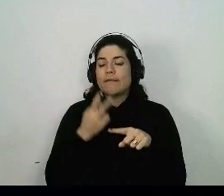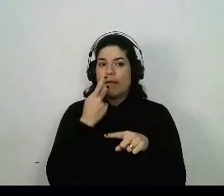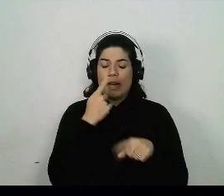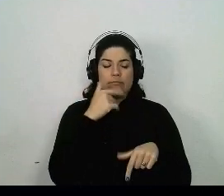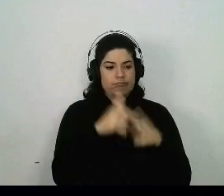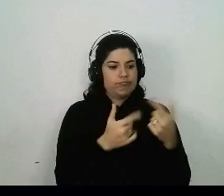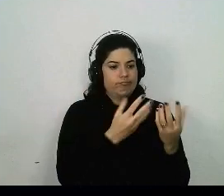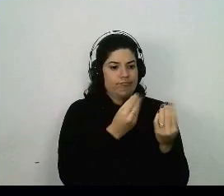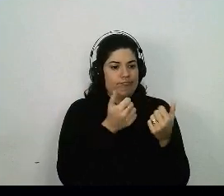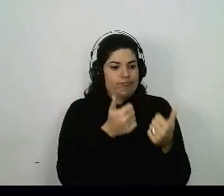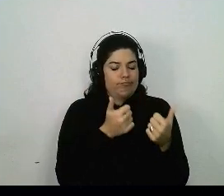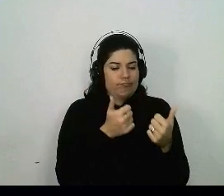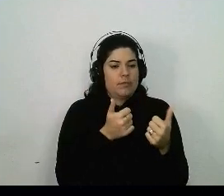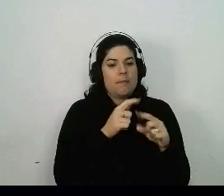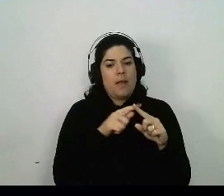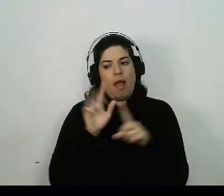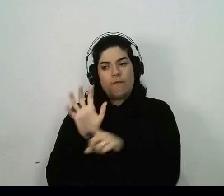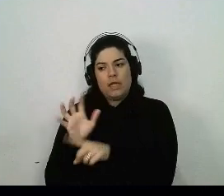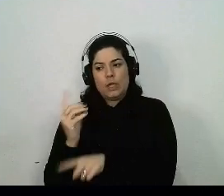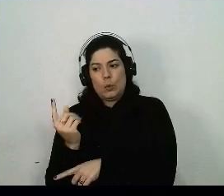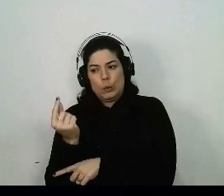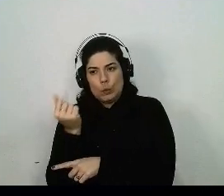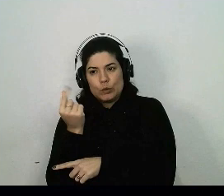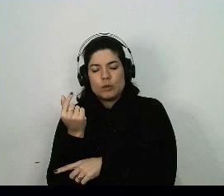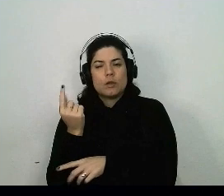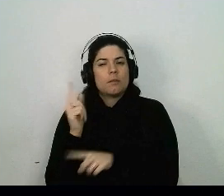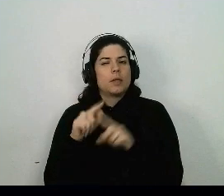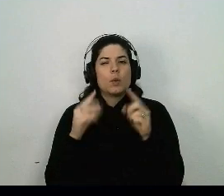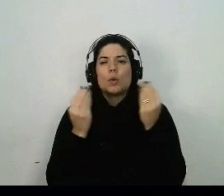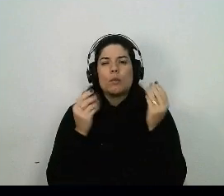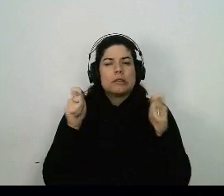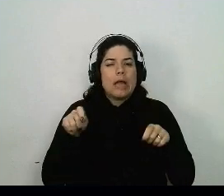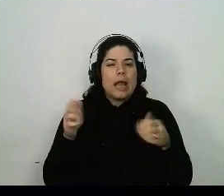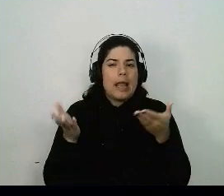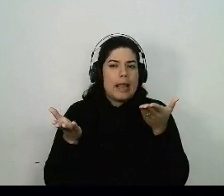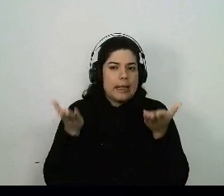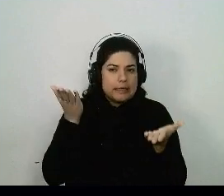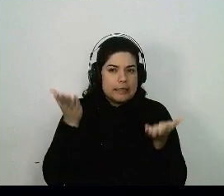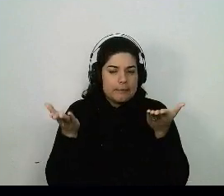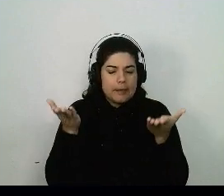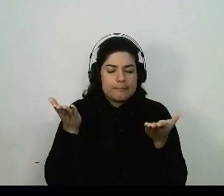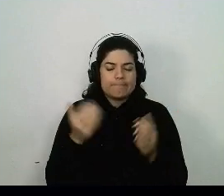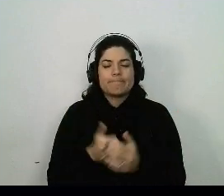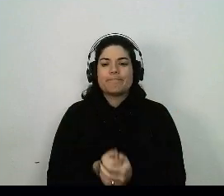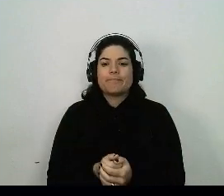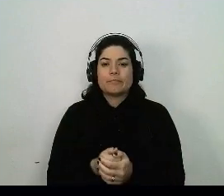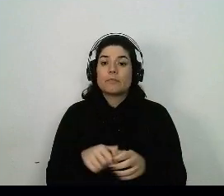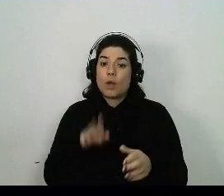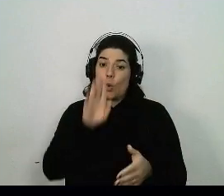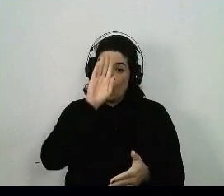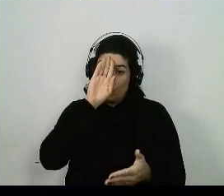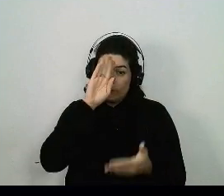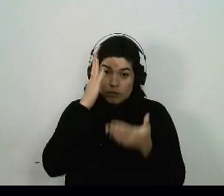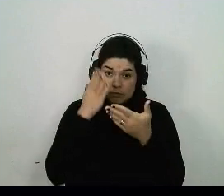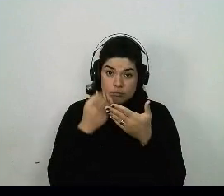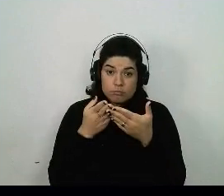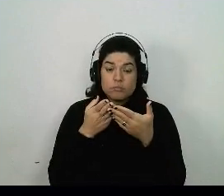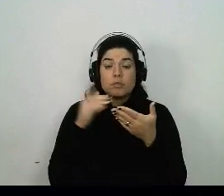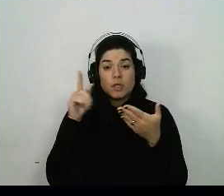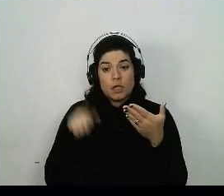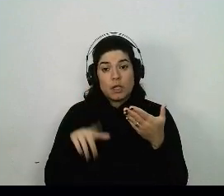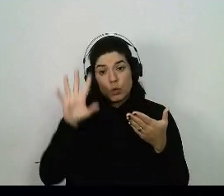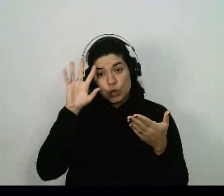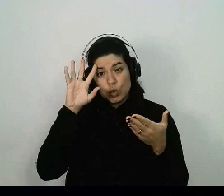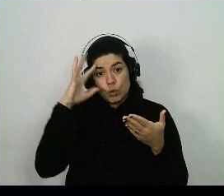vezes, impactando o custo. Então, como que a gente consegue balancear essas duas coisas? Confiabilidade, então, quando a gente fala de soluções na nuvem, a gente